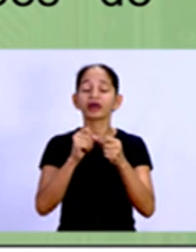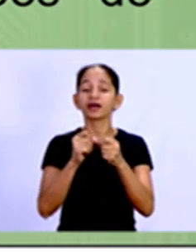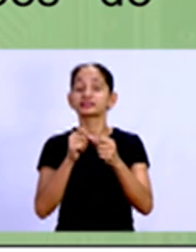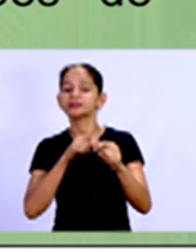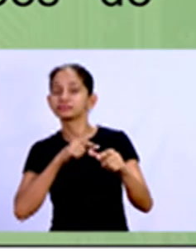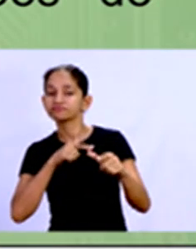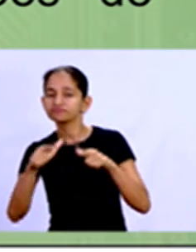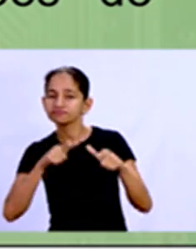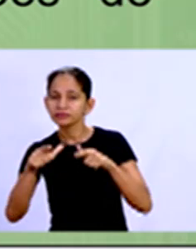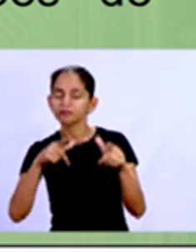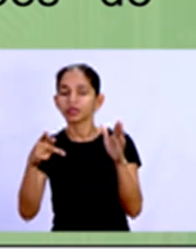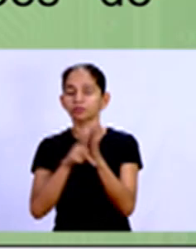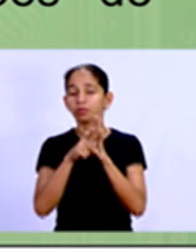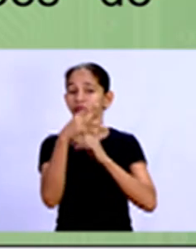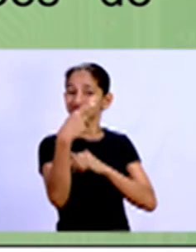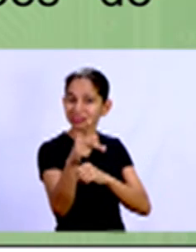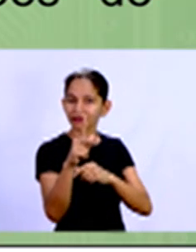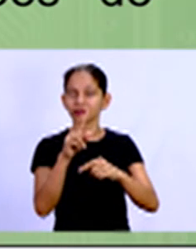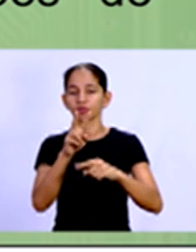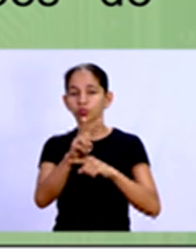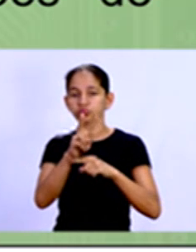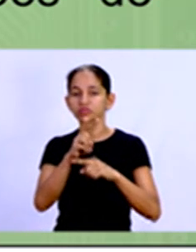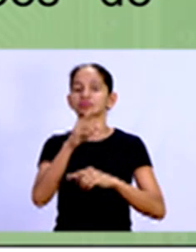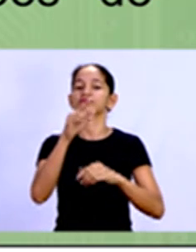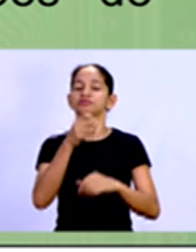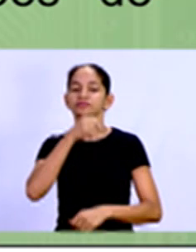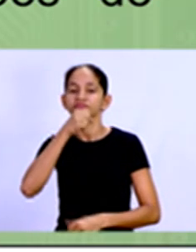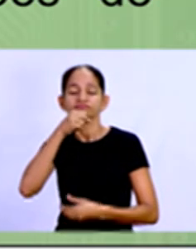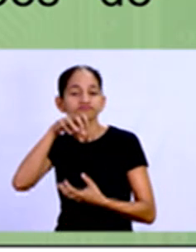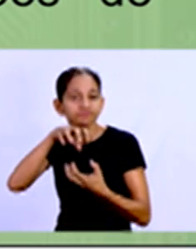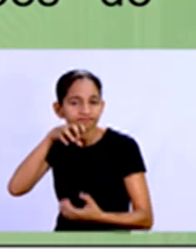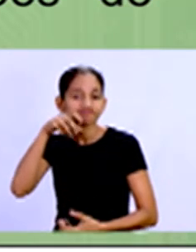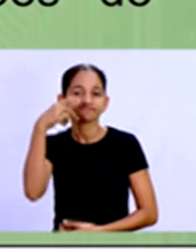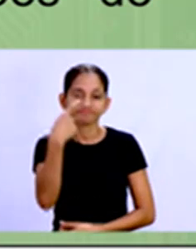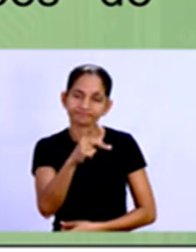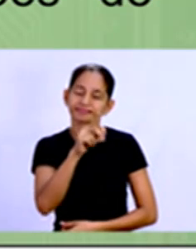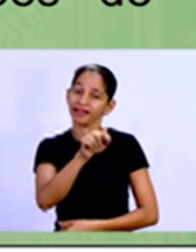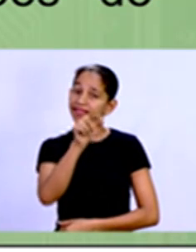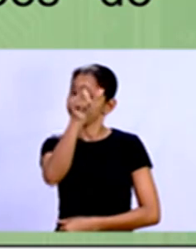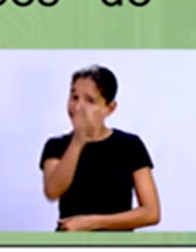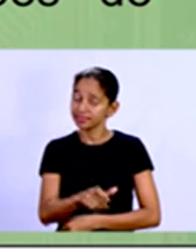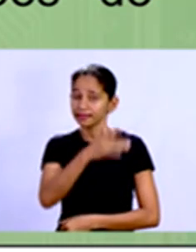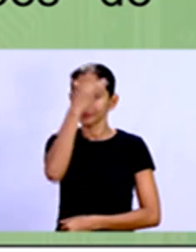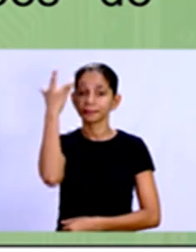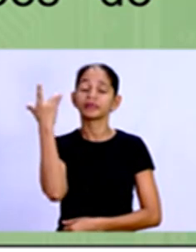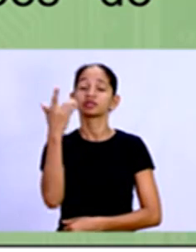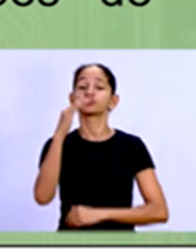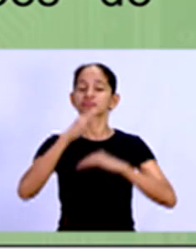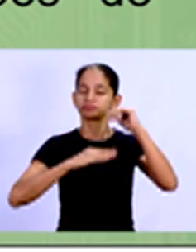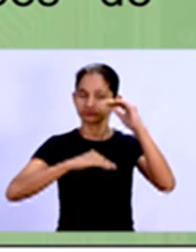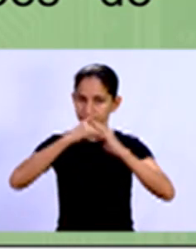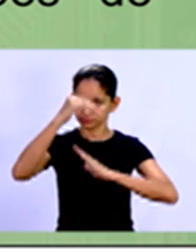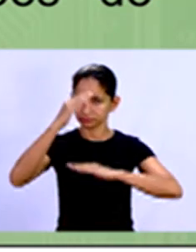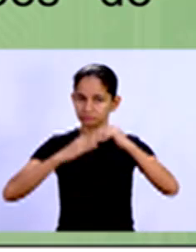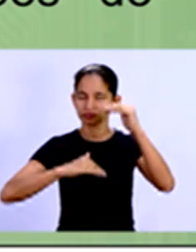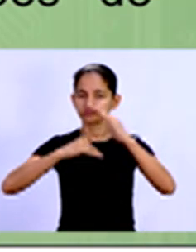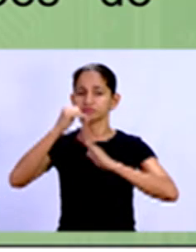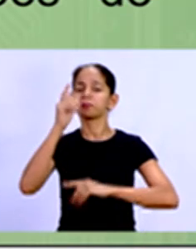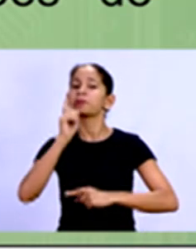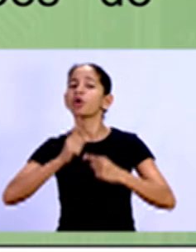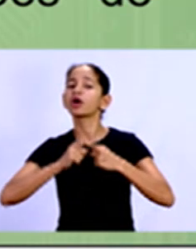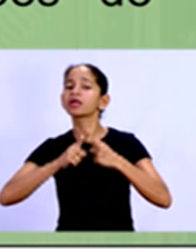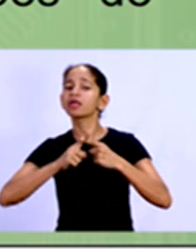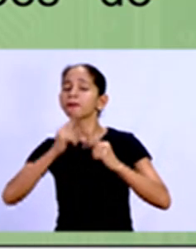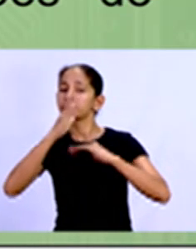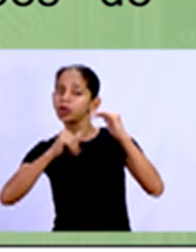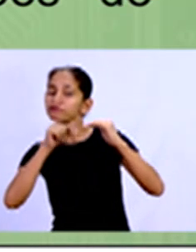profissão de cuidador de idoso. Então, quem é o cuidador de idoso? Ele é o profissional. Profissional por quê? Porque